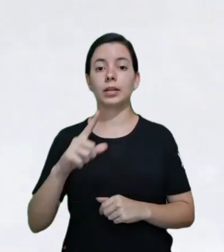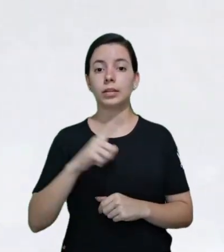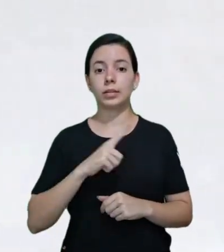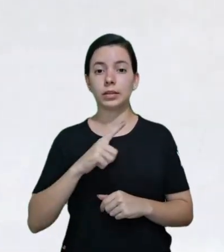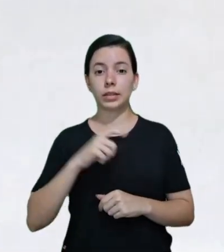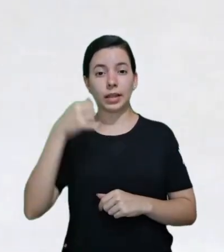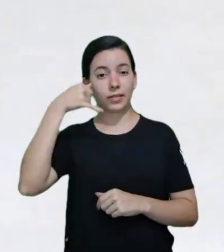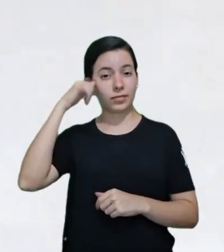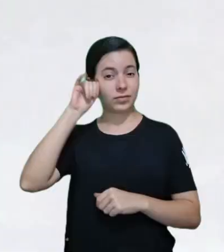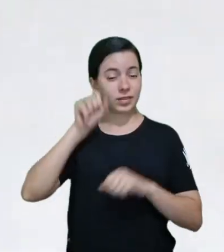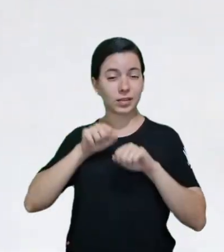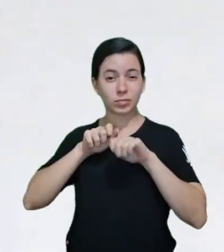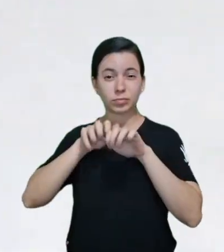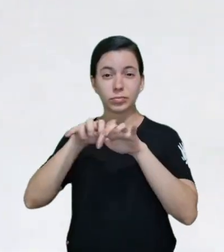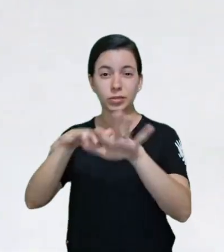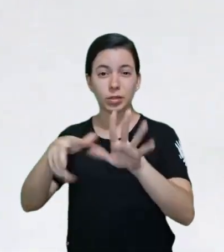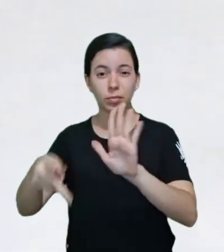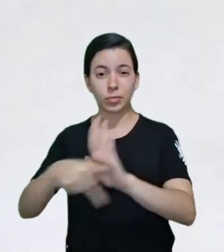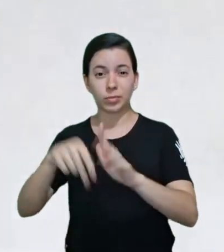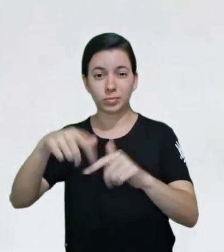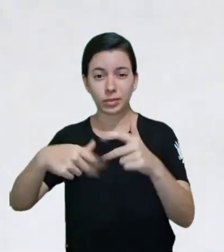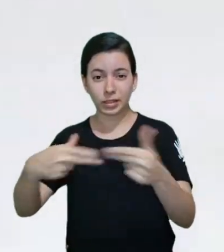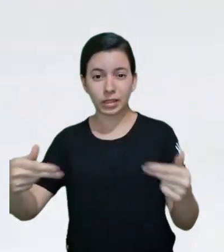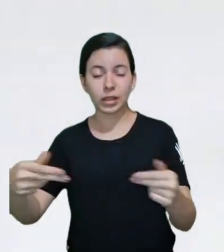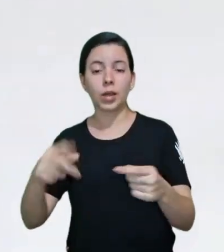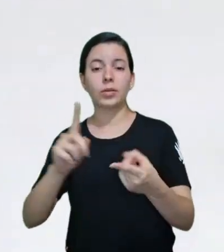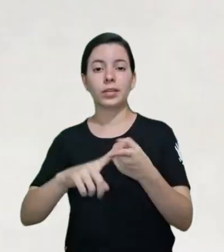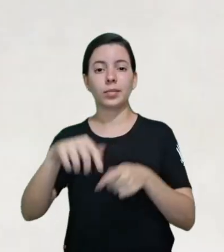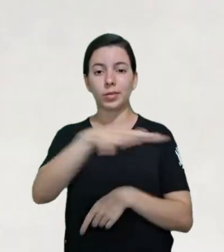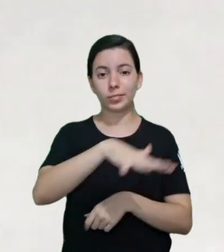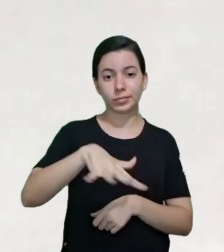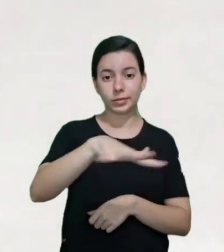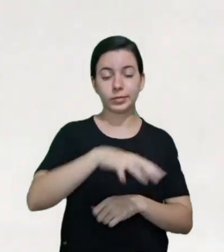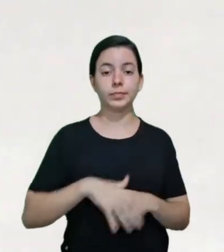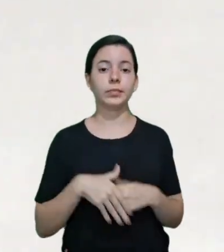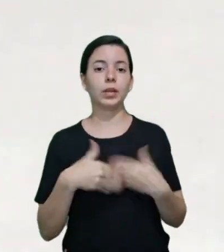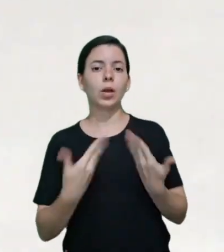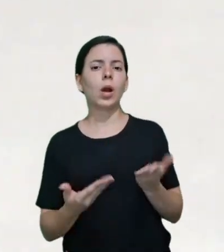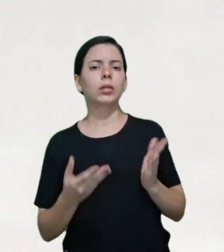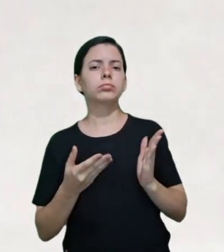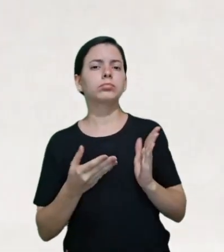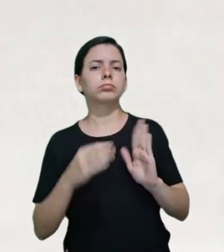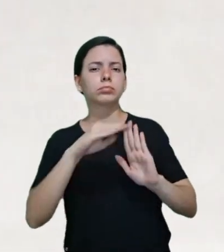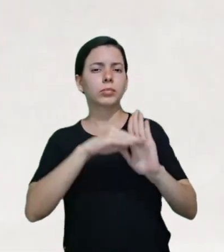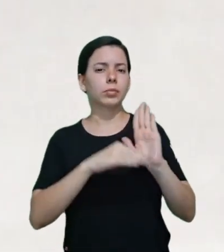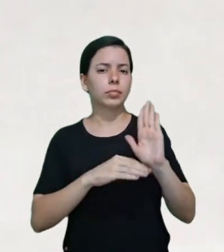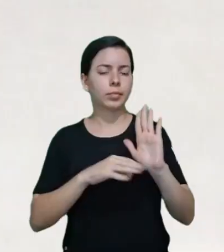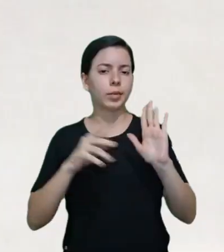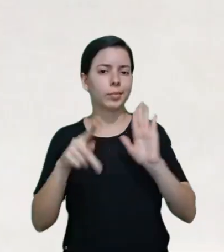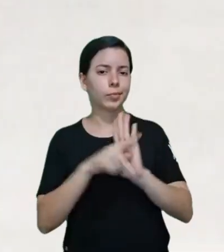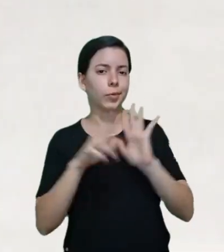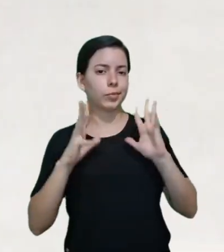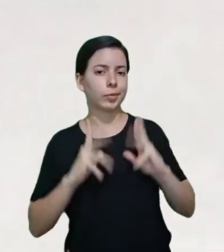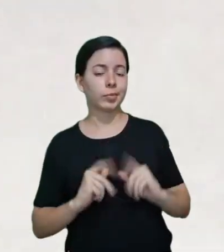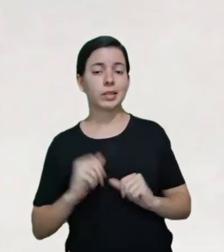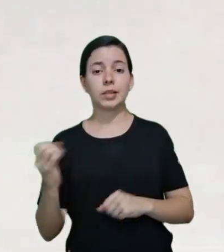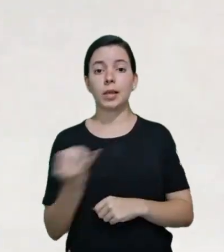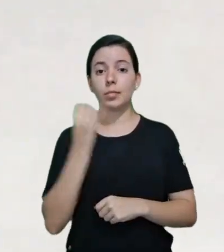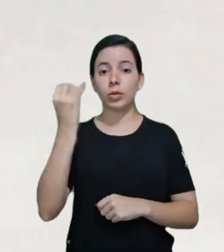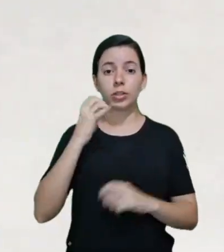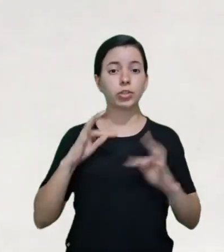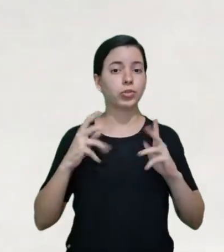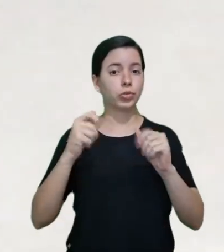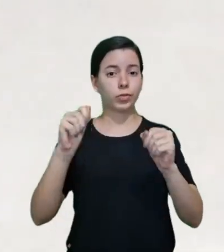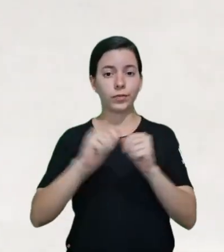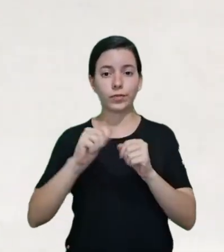sem que haja contaminação do material e do ambiente. As técnicas assépticas são importantes para qualquer